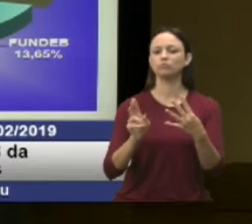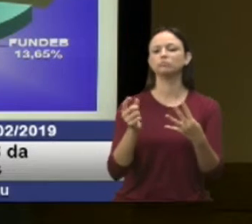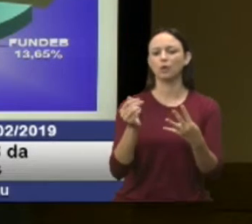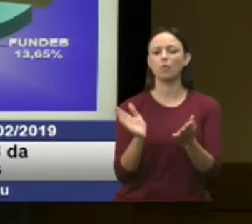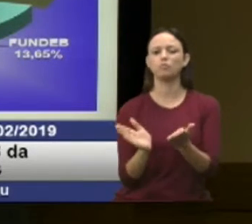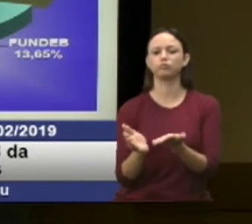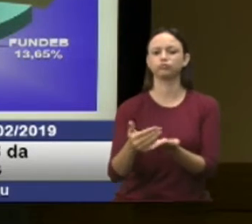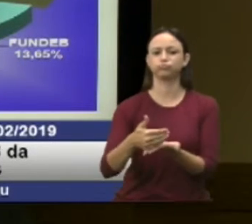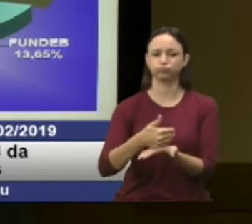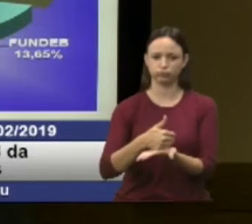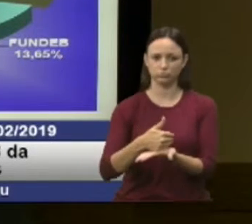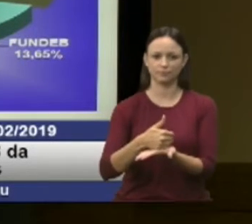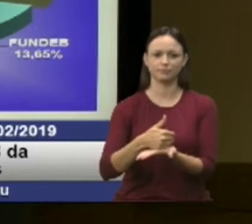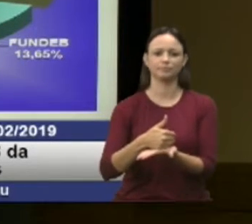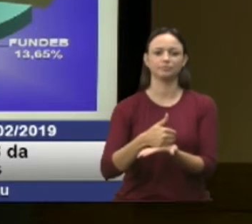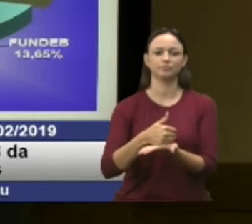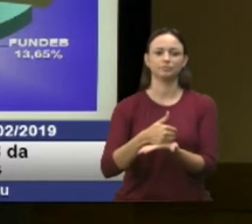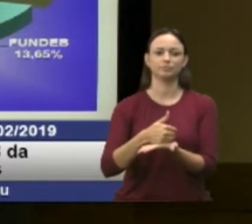com